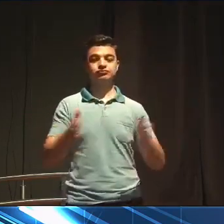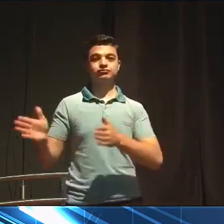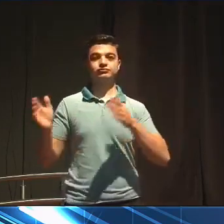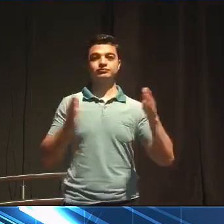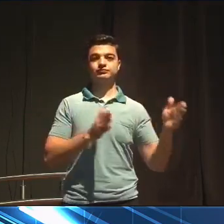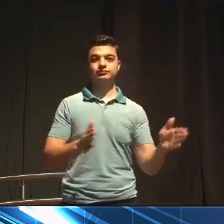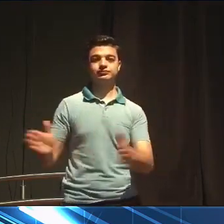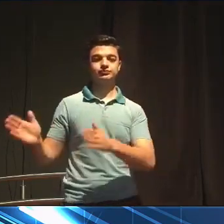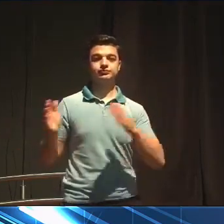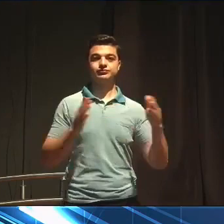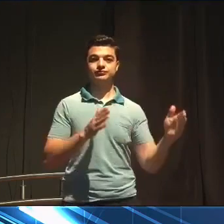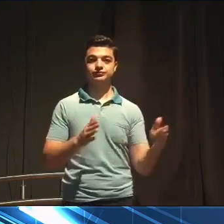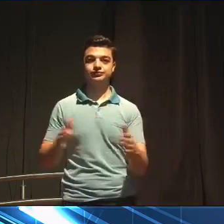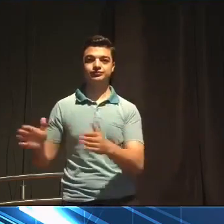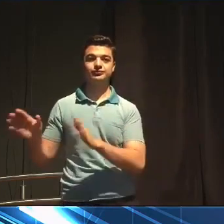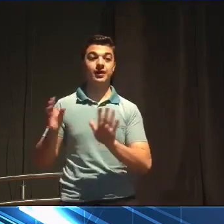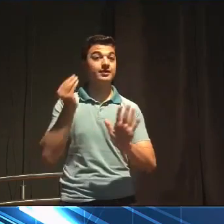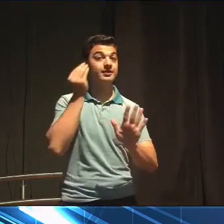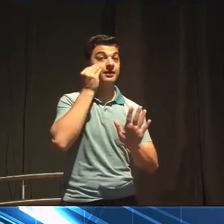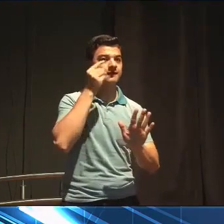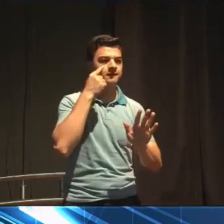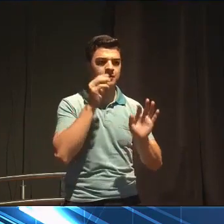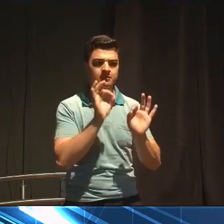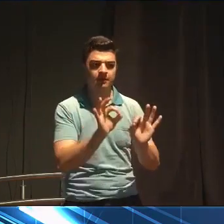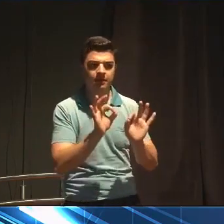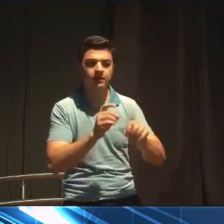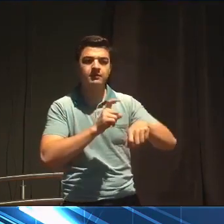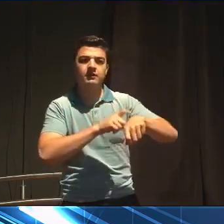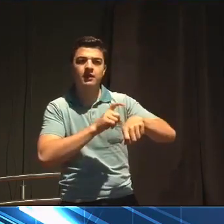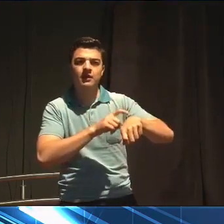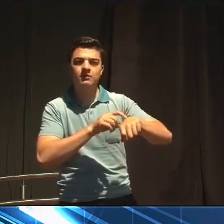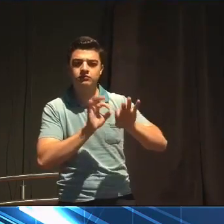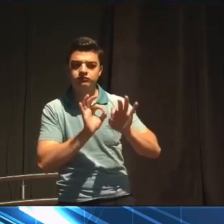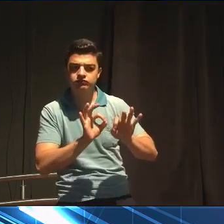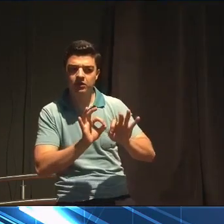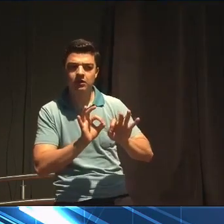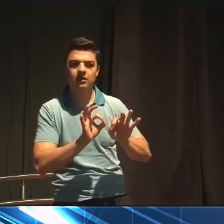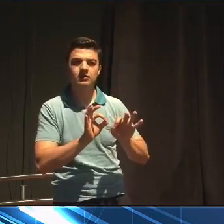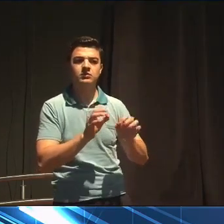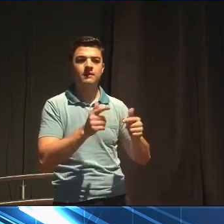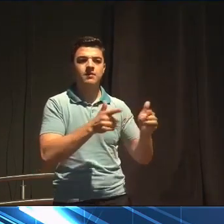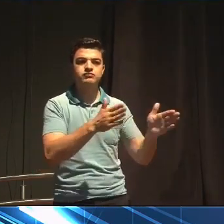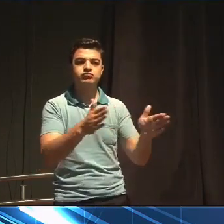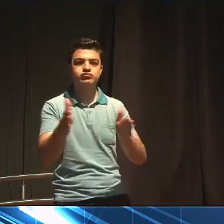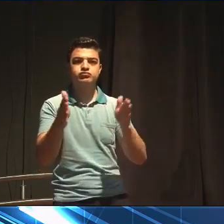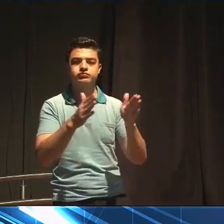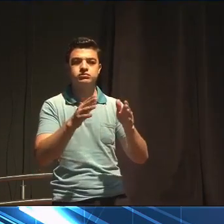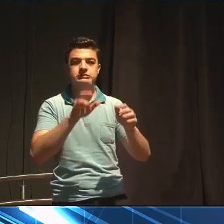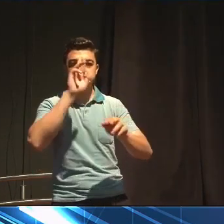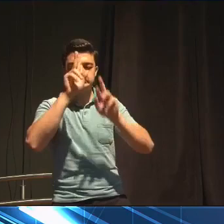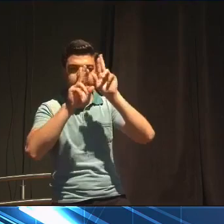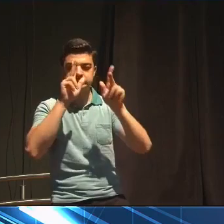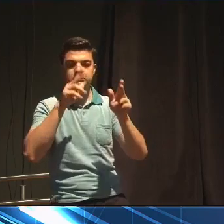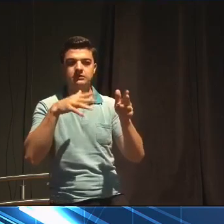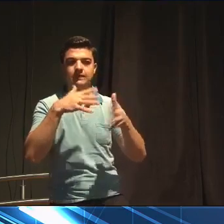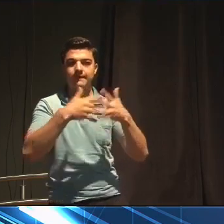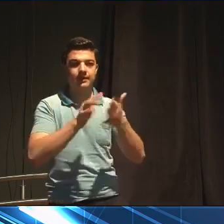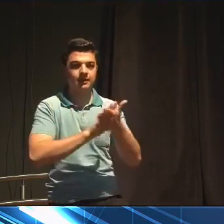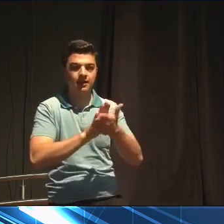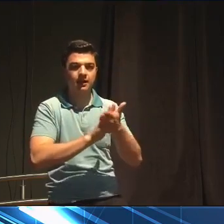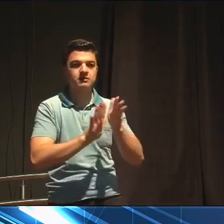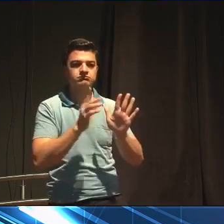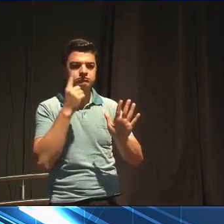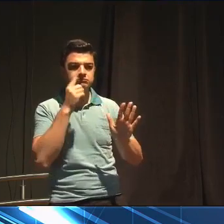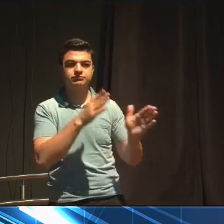para validar que tudo isso vai funcionar no tempo e com a qualidade necessária antes de começar a construir. A geração